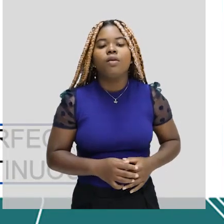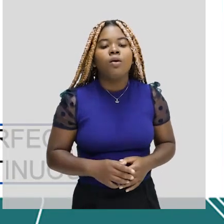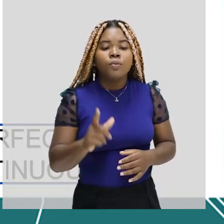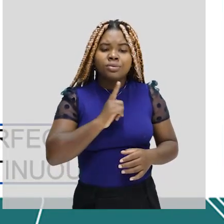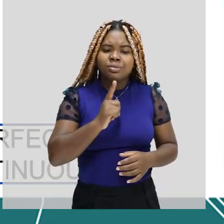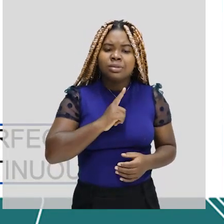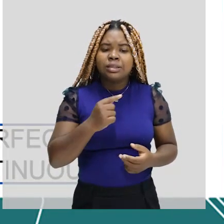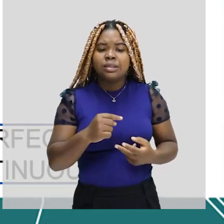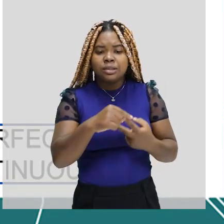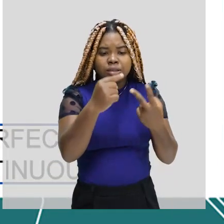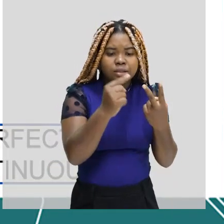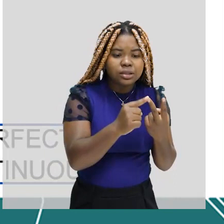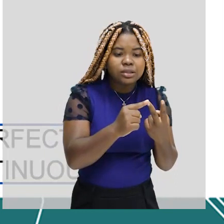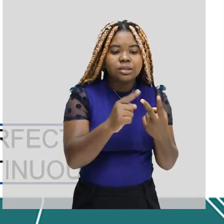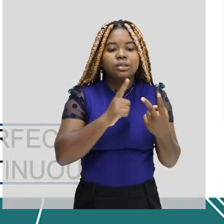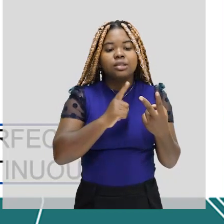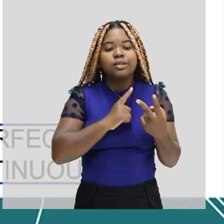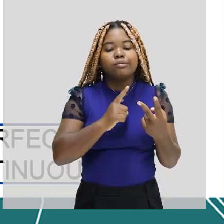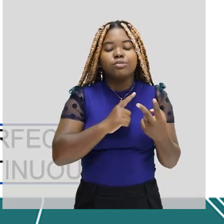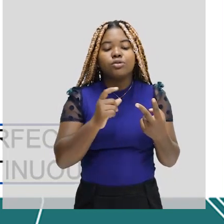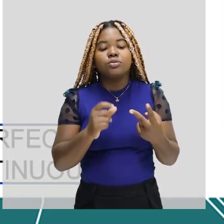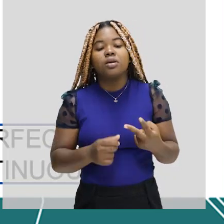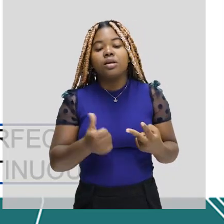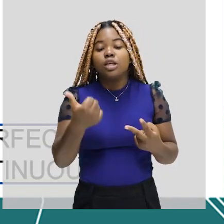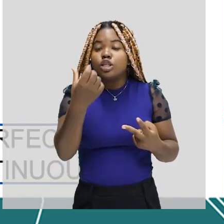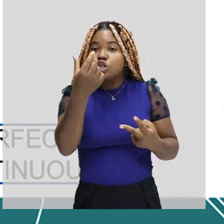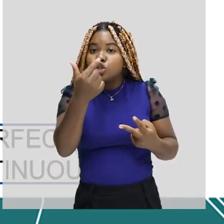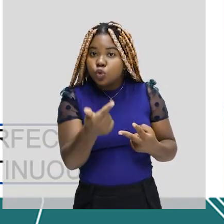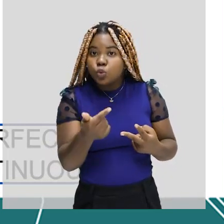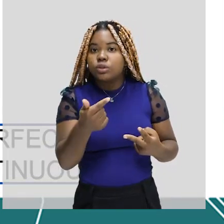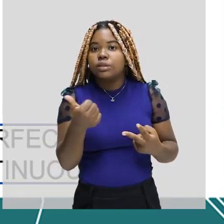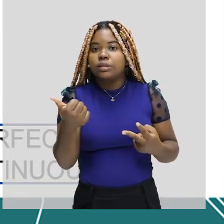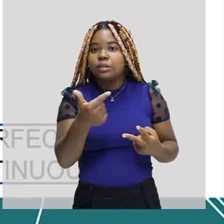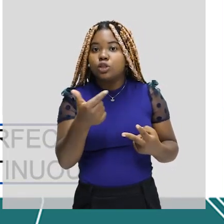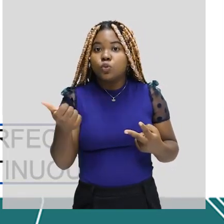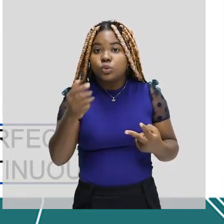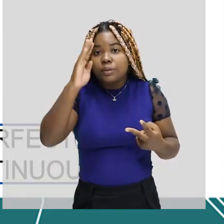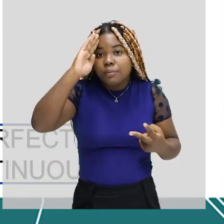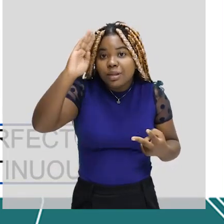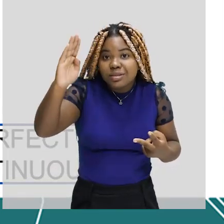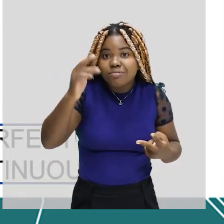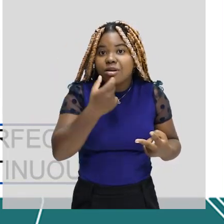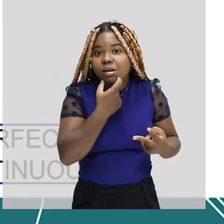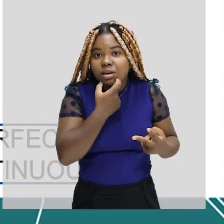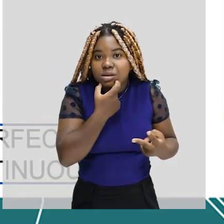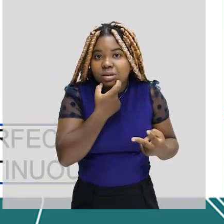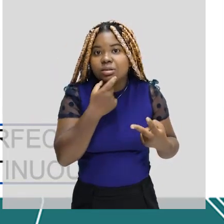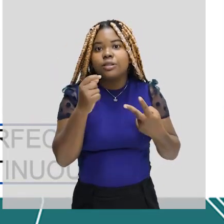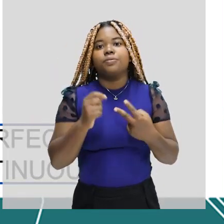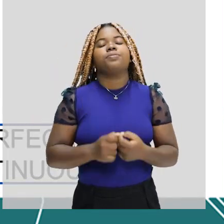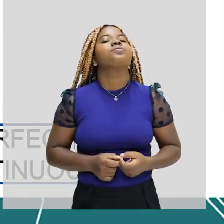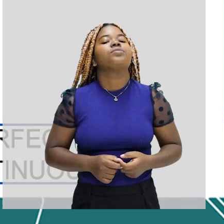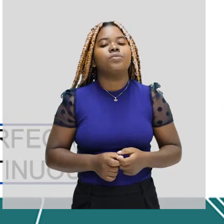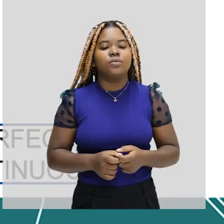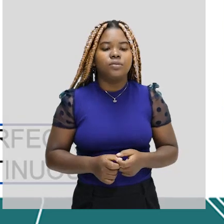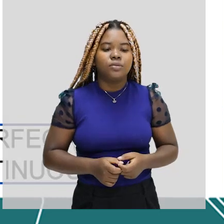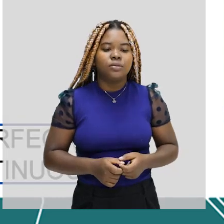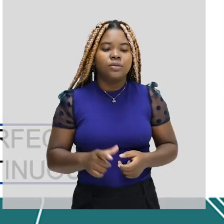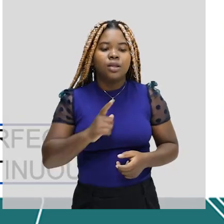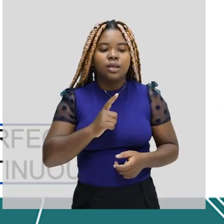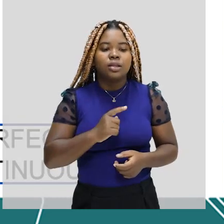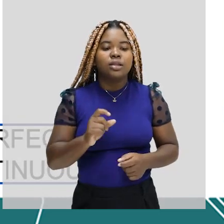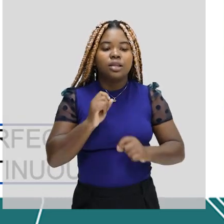que nós temos 12 tempos verbais principais na língua inglesa. Tá? Então, aqui tem: